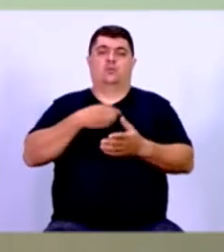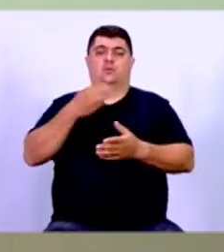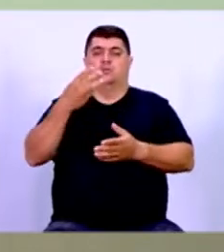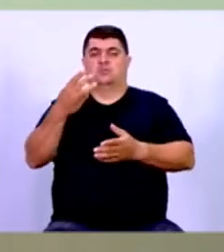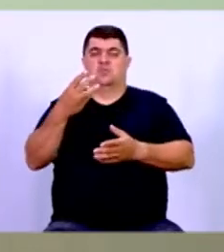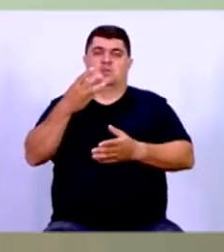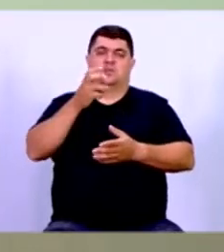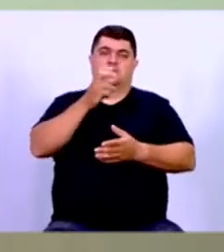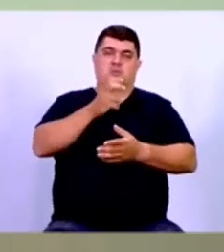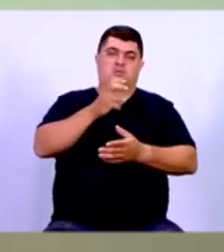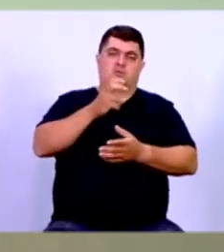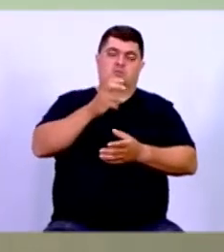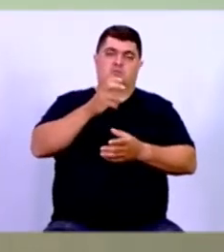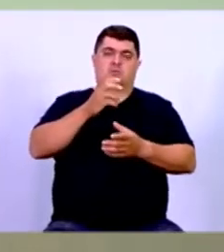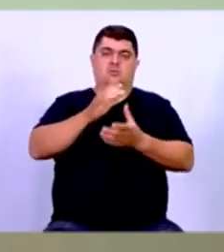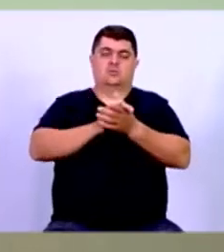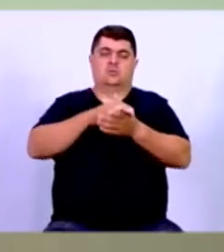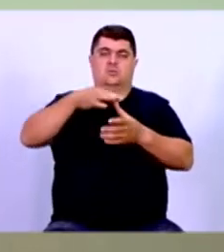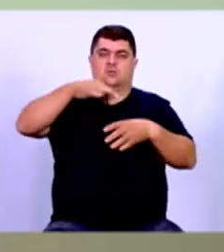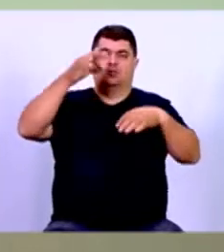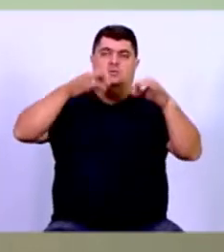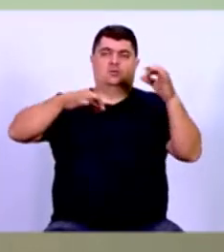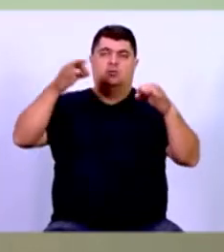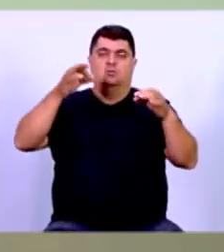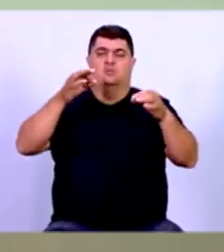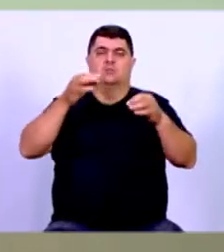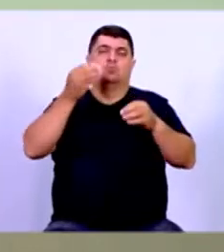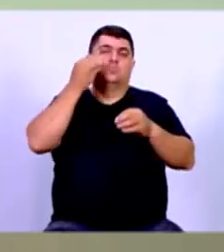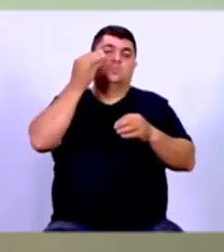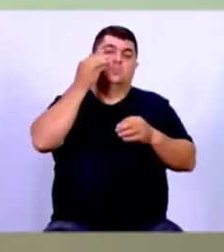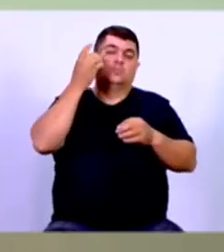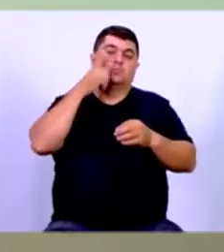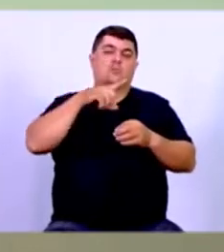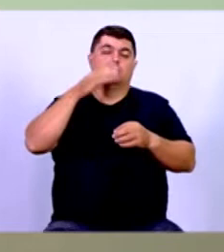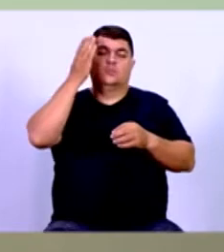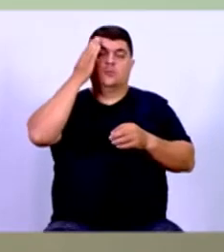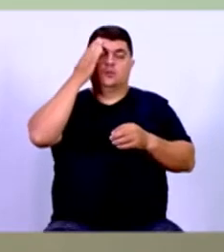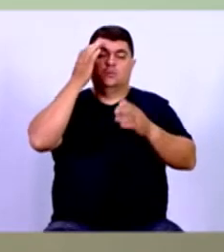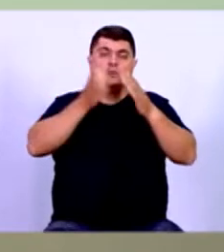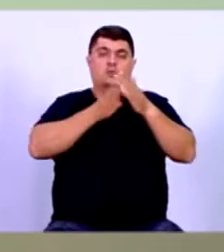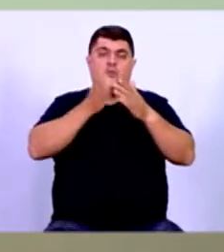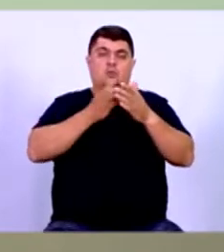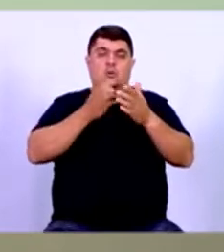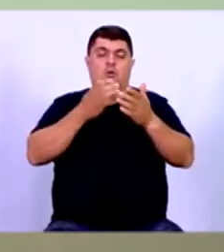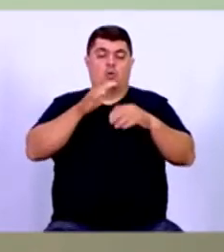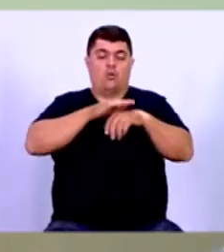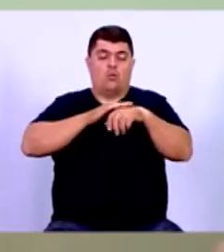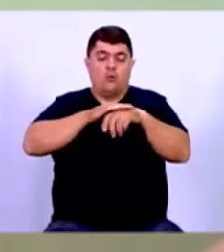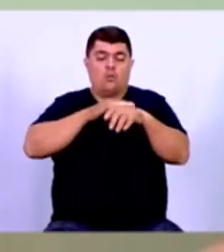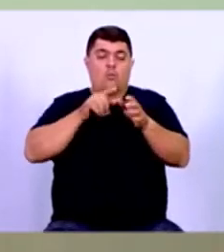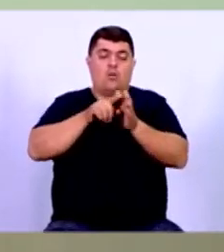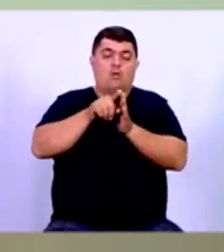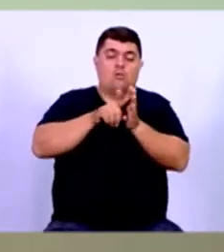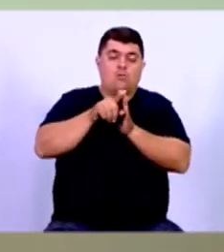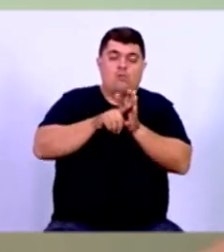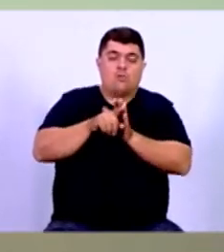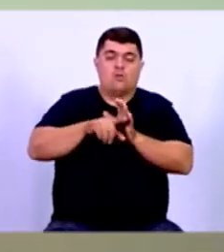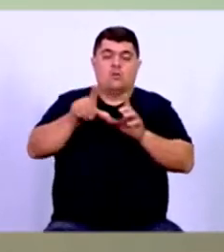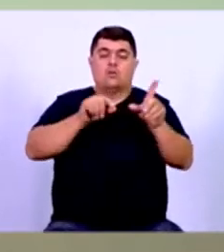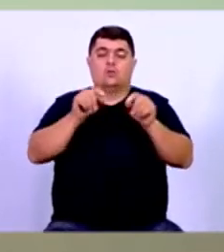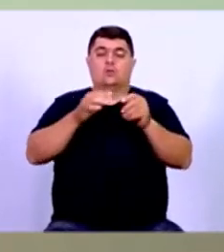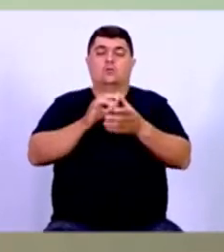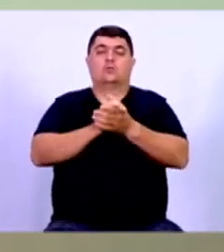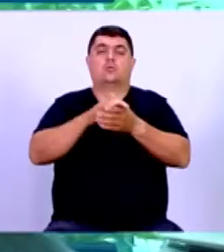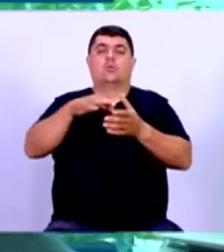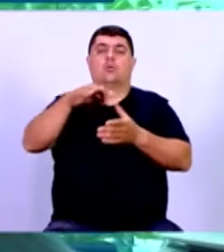a 5 desse montante dos classificados para o empresário conversar pessoalmente e ver qual que ele classifica para